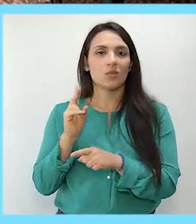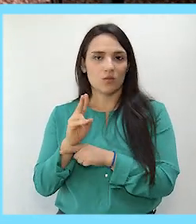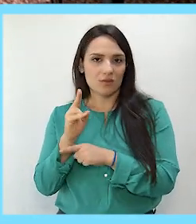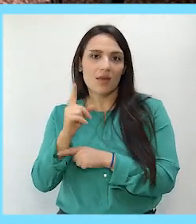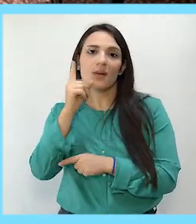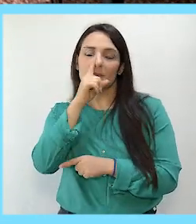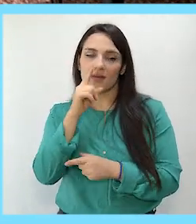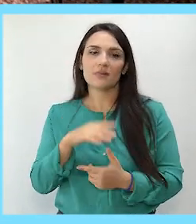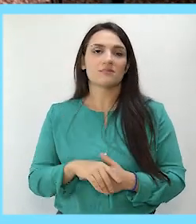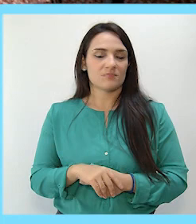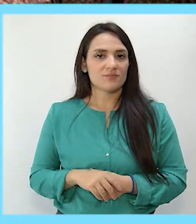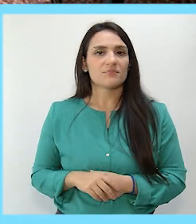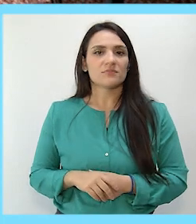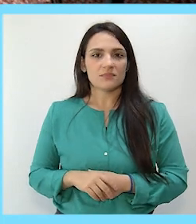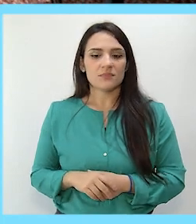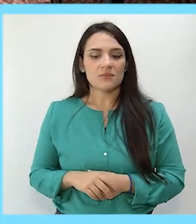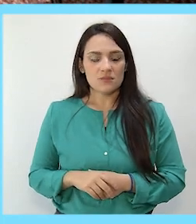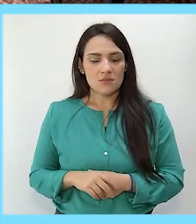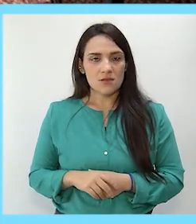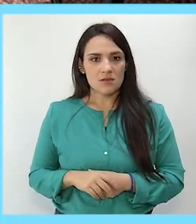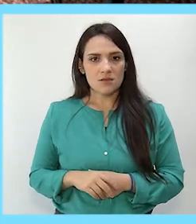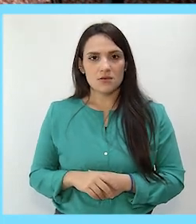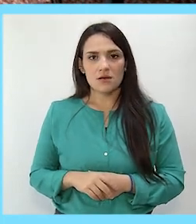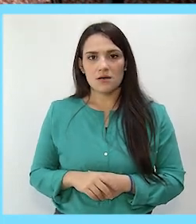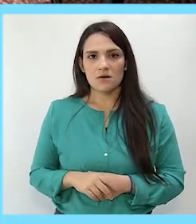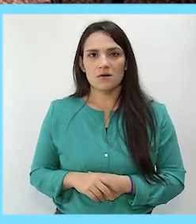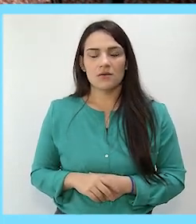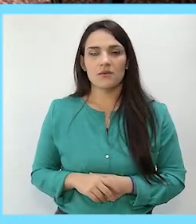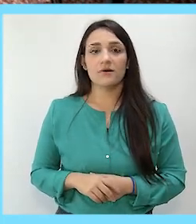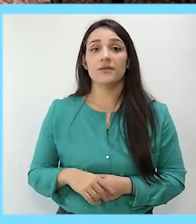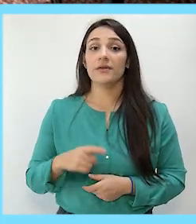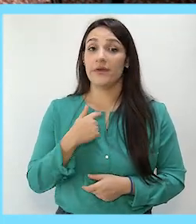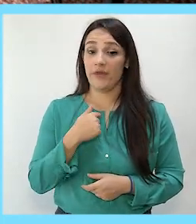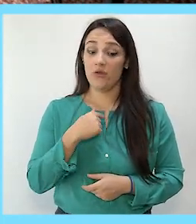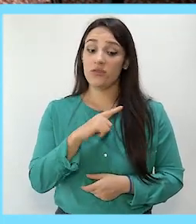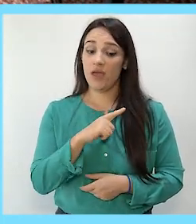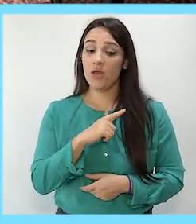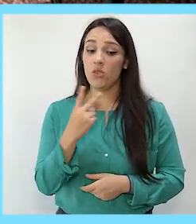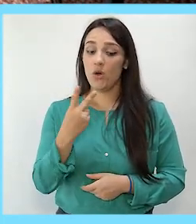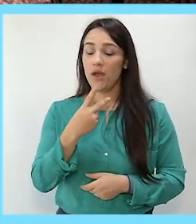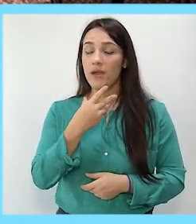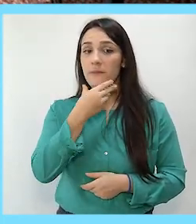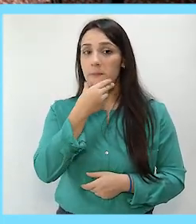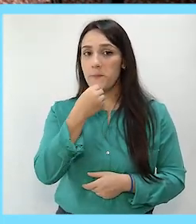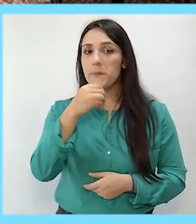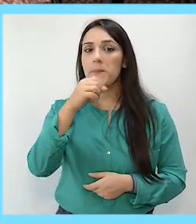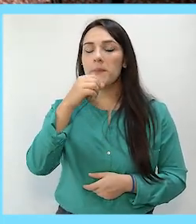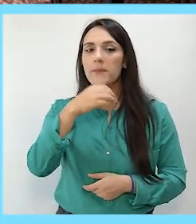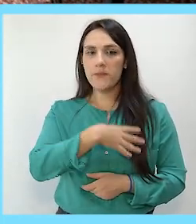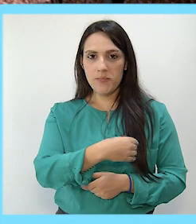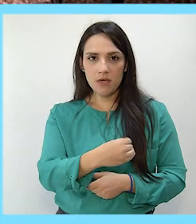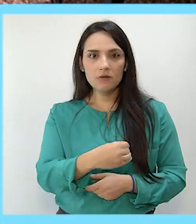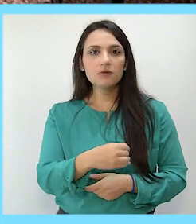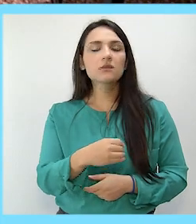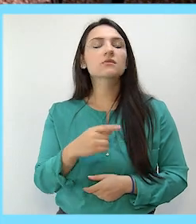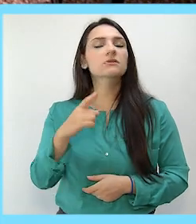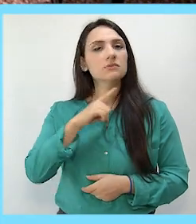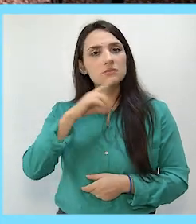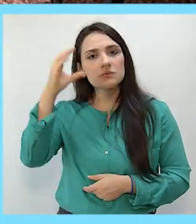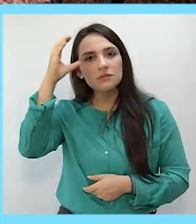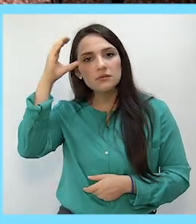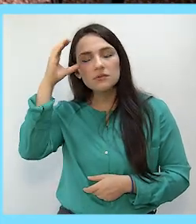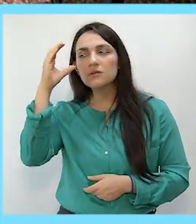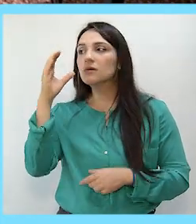maternidade por esse aspecto, né, que eu tenho meninos muito conscientes de que a mãe deles trabalha, precisa